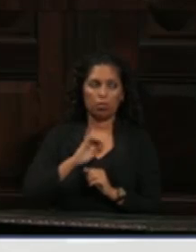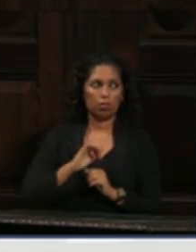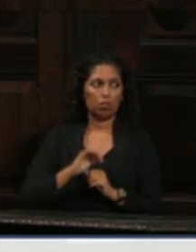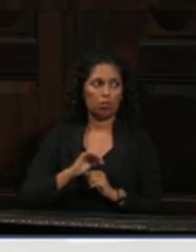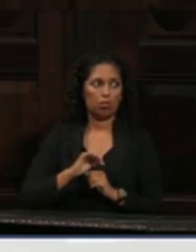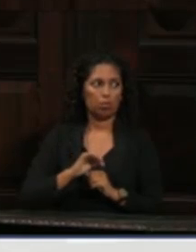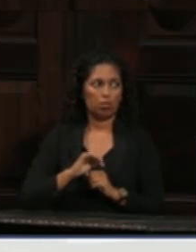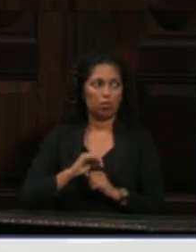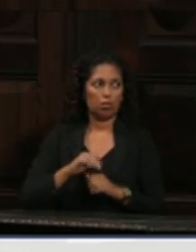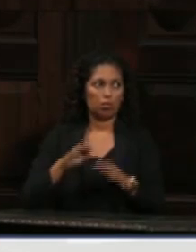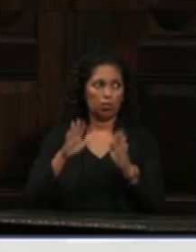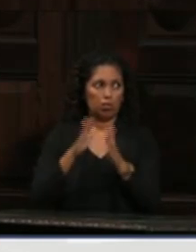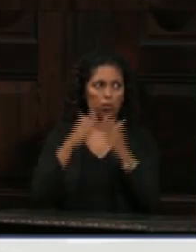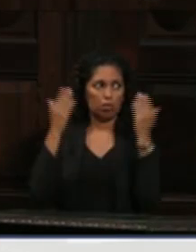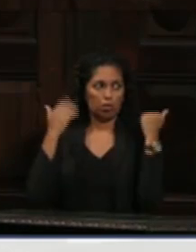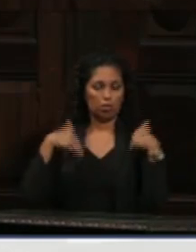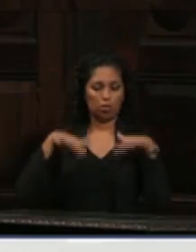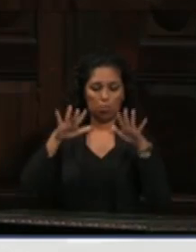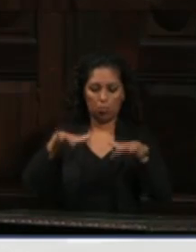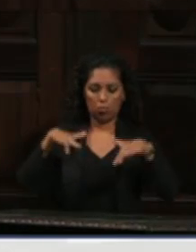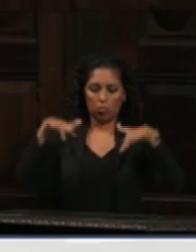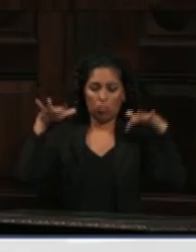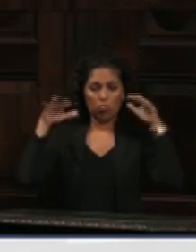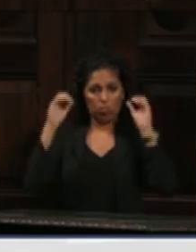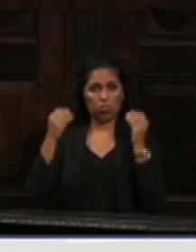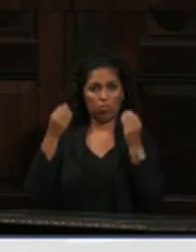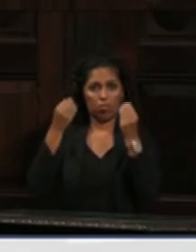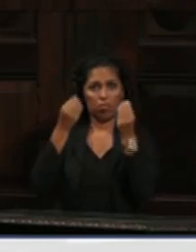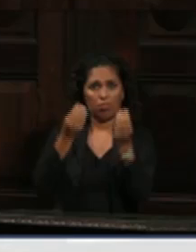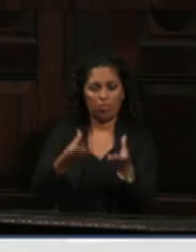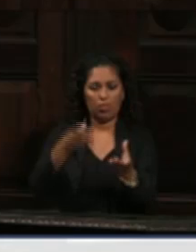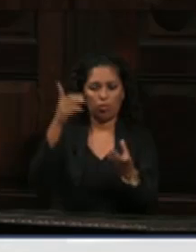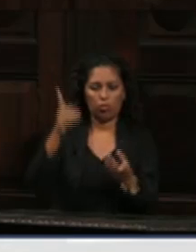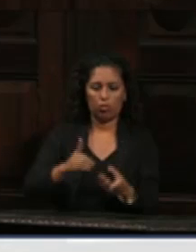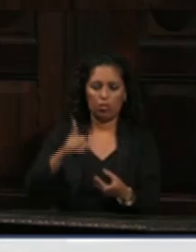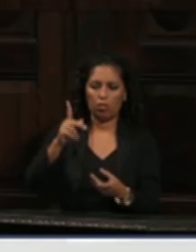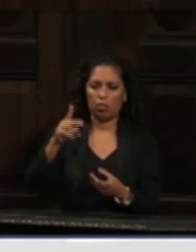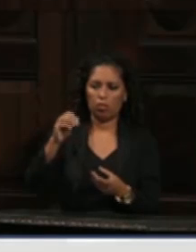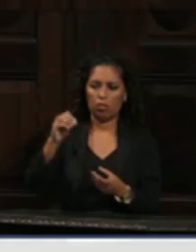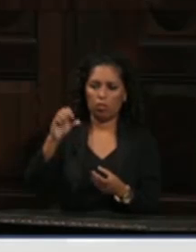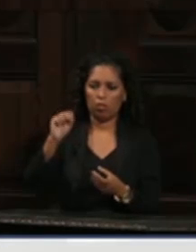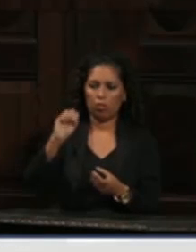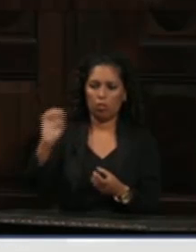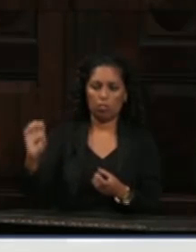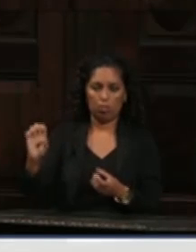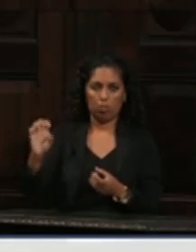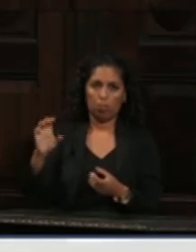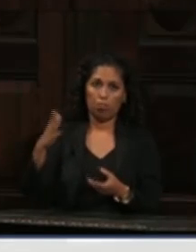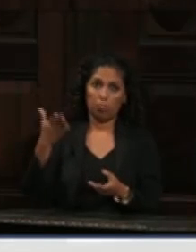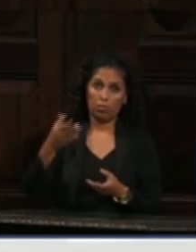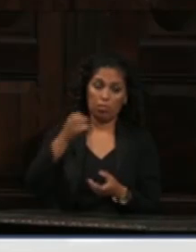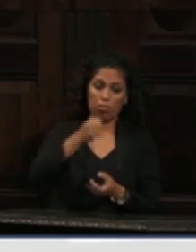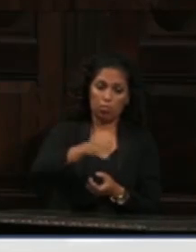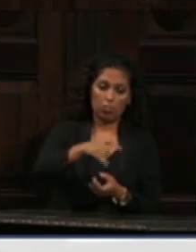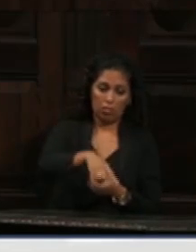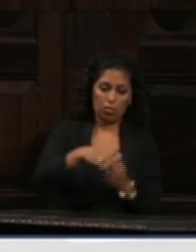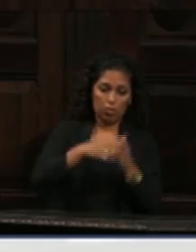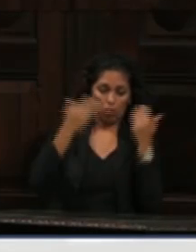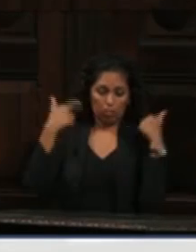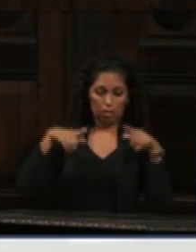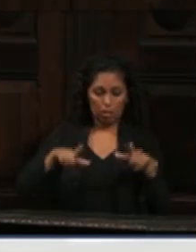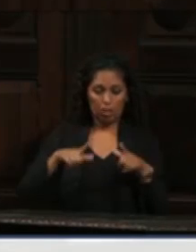é a Assembleia que dá posse. E se a Assembleia dá posse, ela que tem que